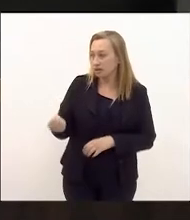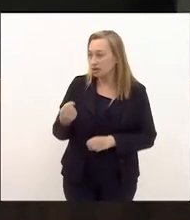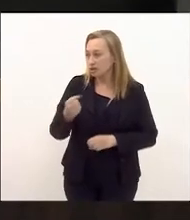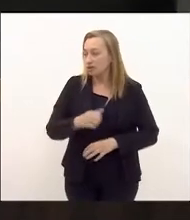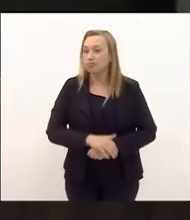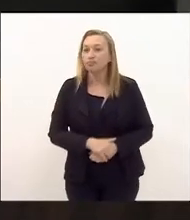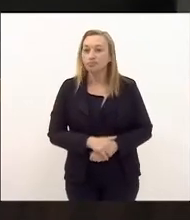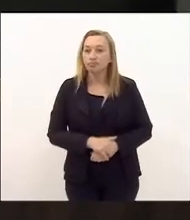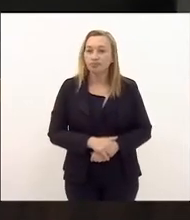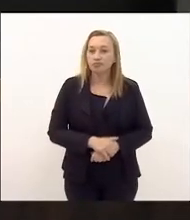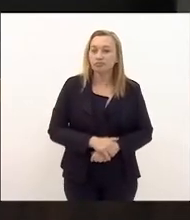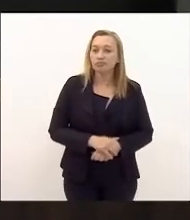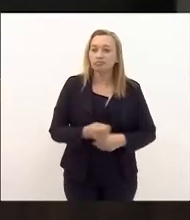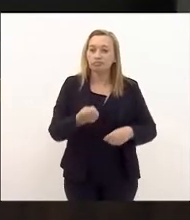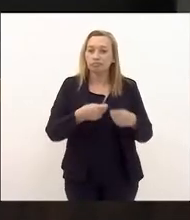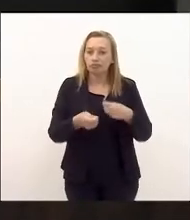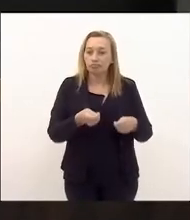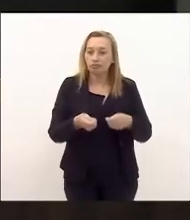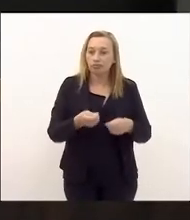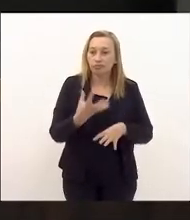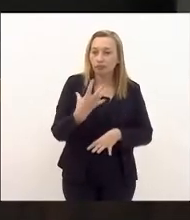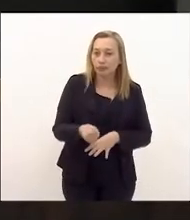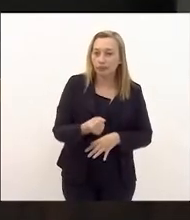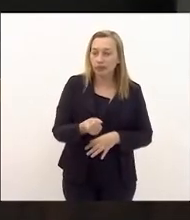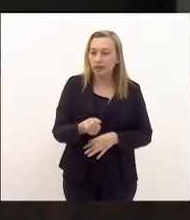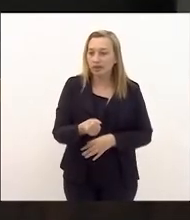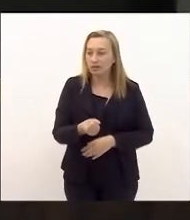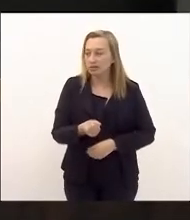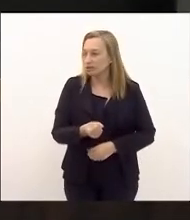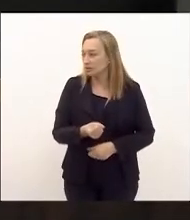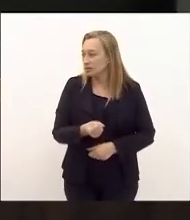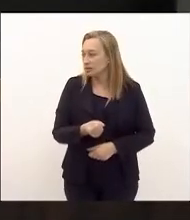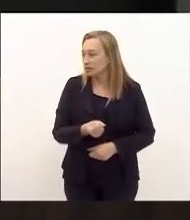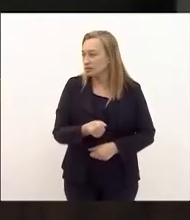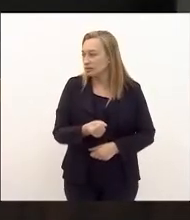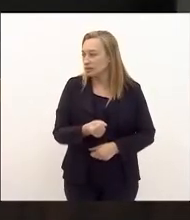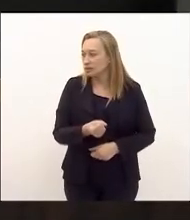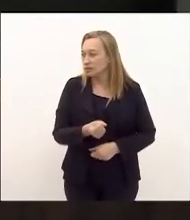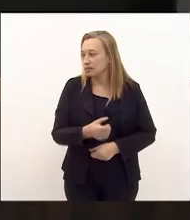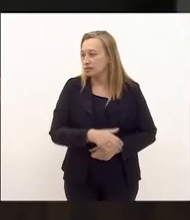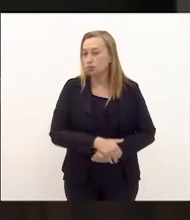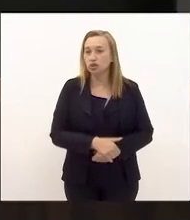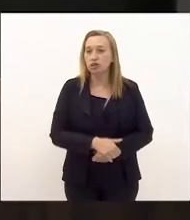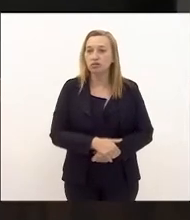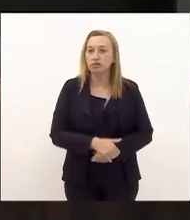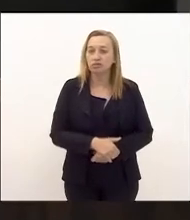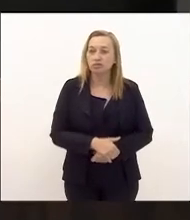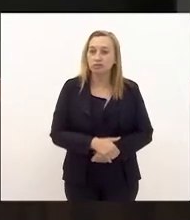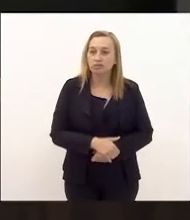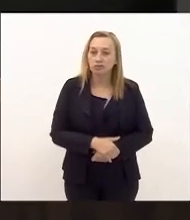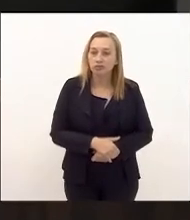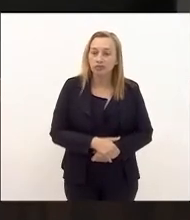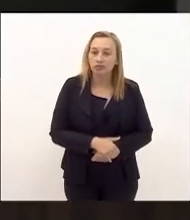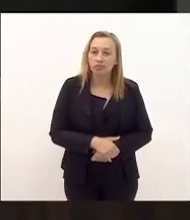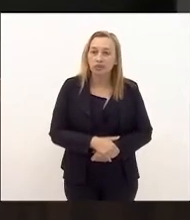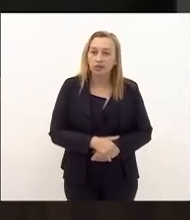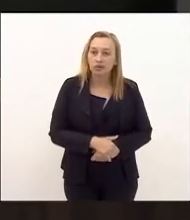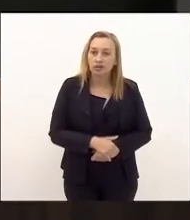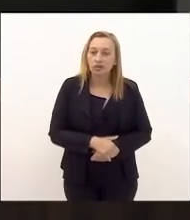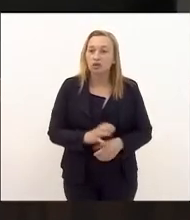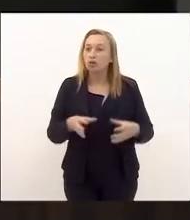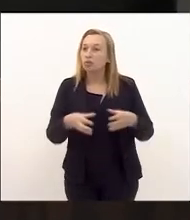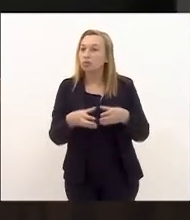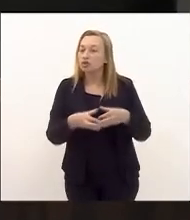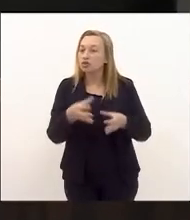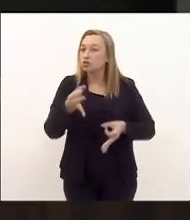Fiscalização Financeira e Controle favorável. Relatores, deputado Márcio Pacheco, Leomar Coelho, Fábio Serafini, pendente de pareceres das